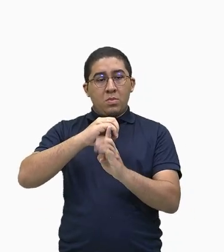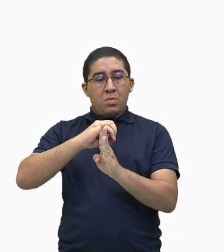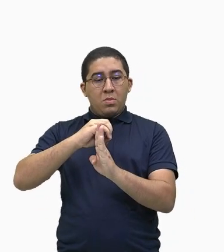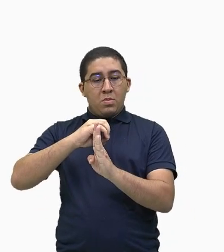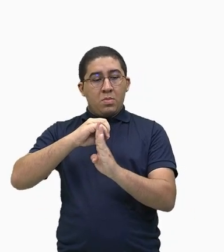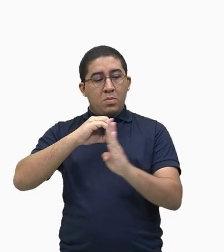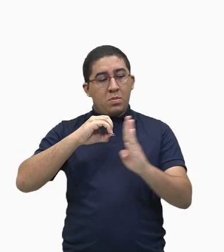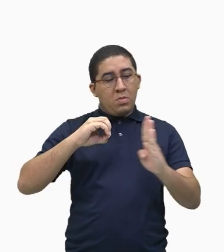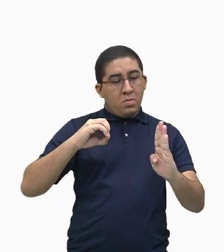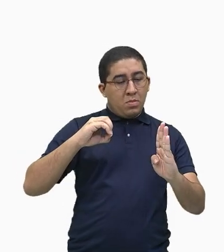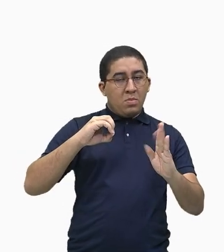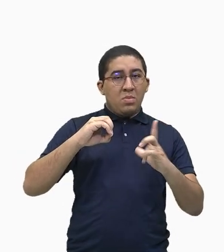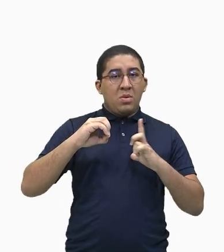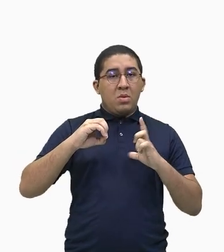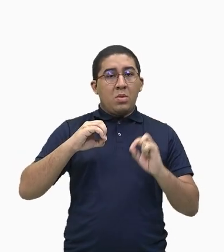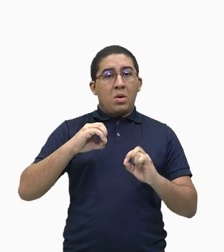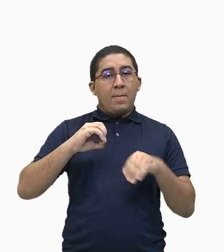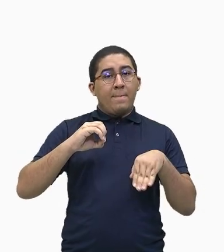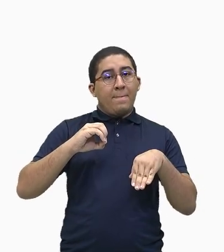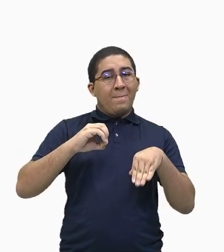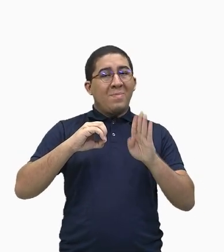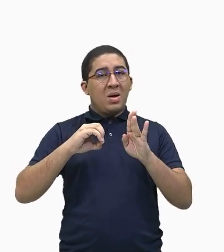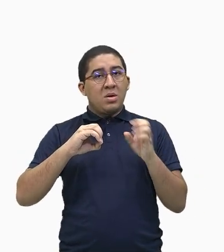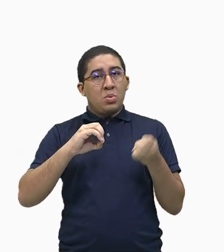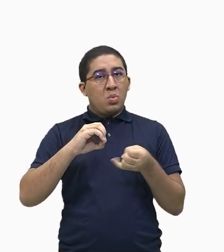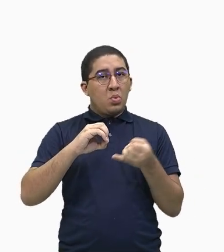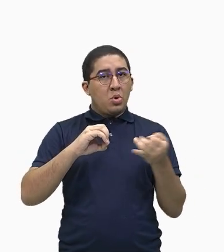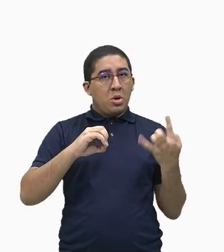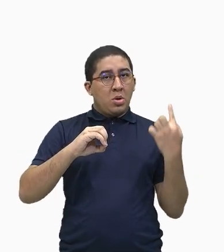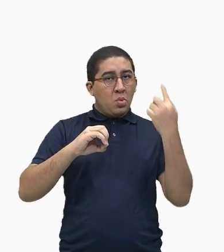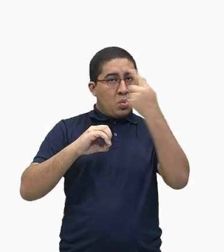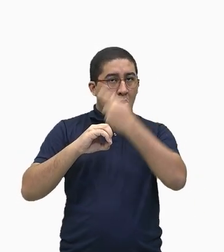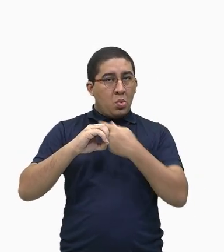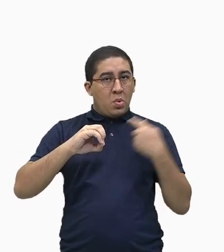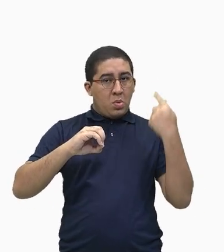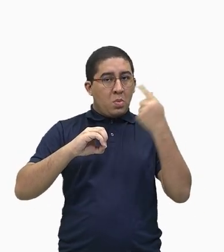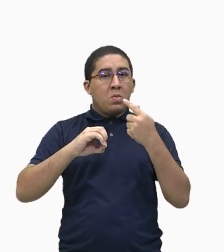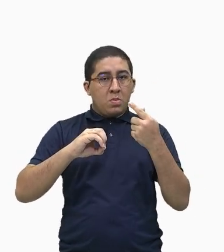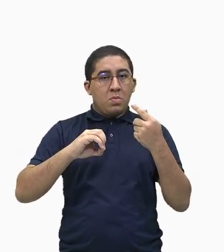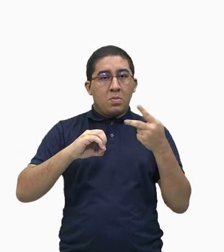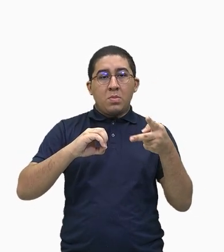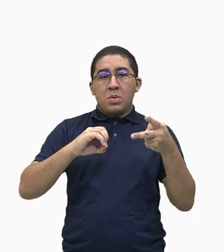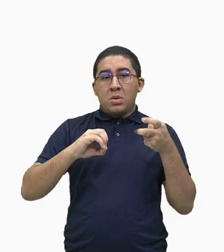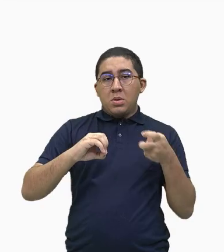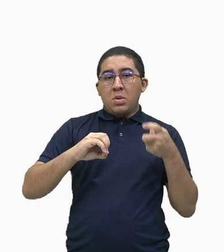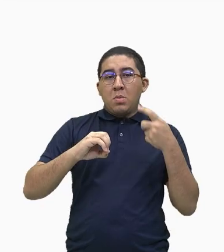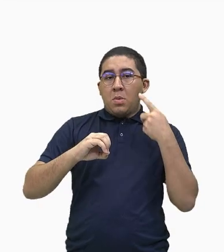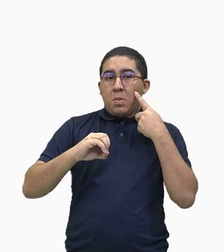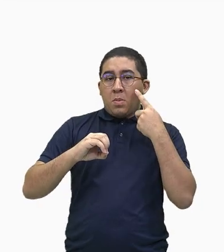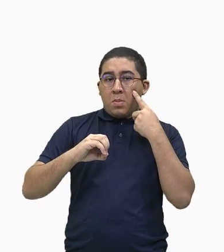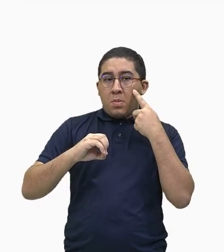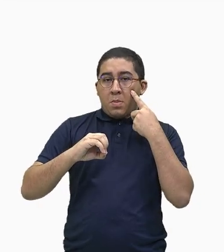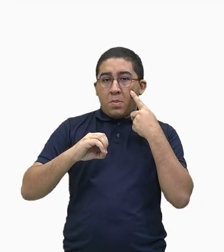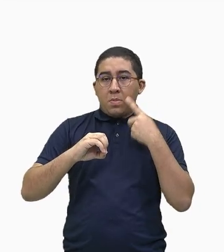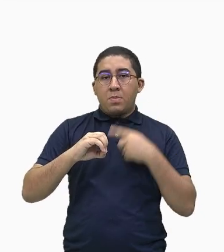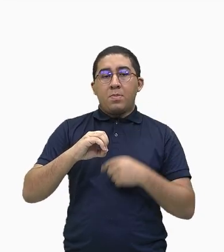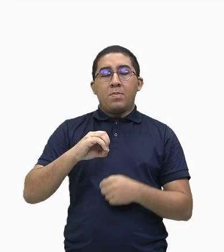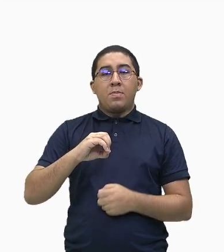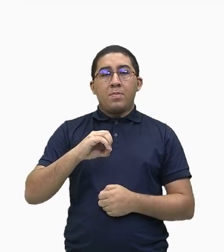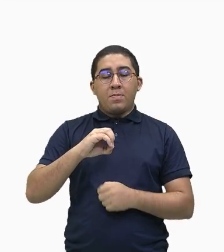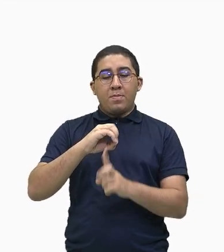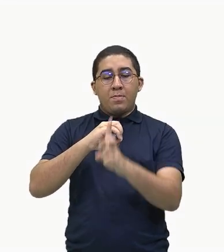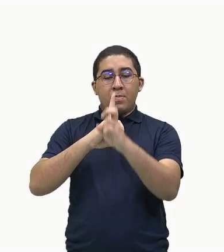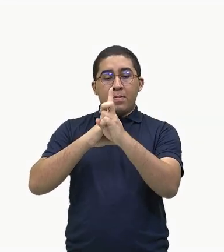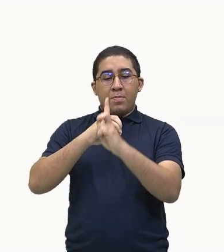nós vamos ter aí um aumento das horas. Então, observem aqui que a leste de